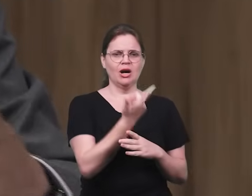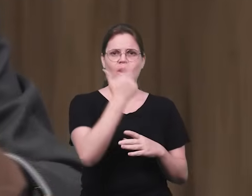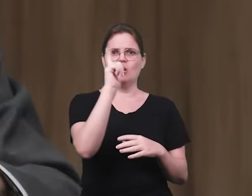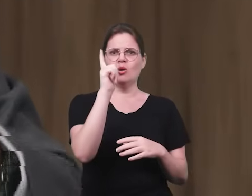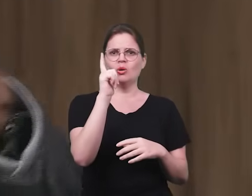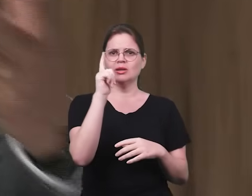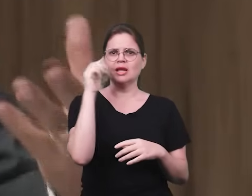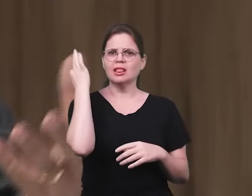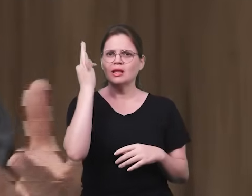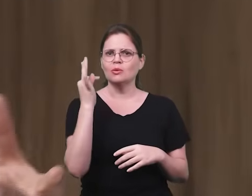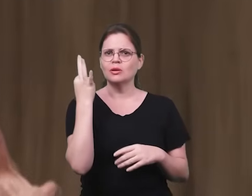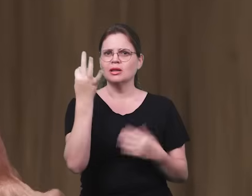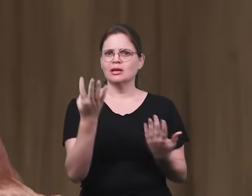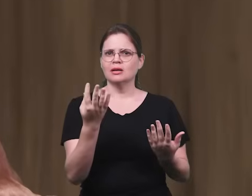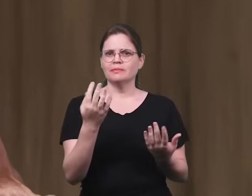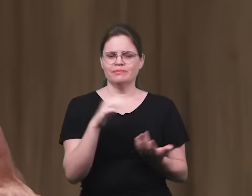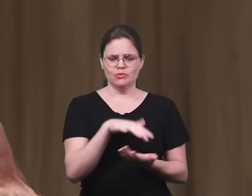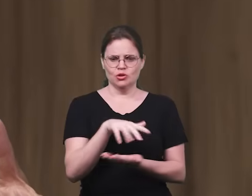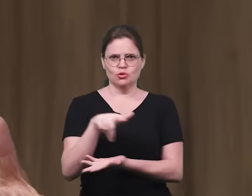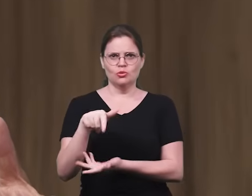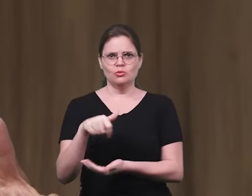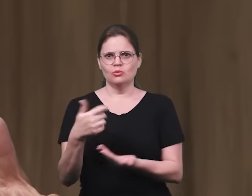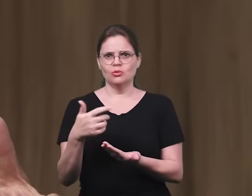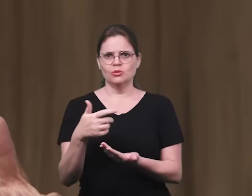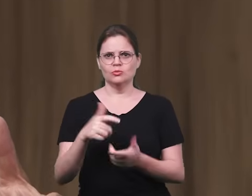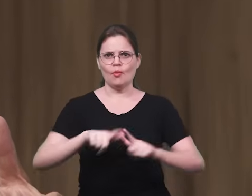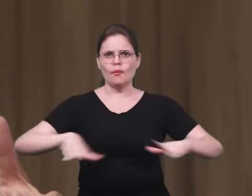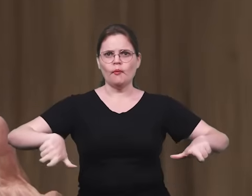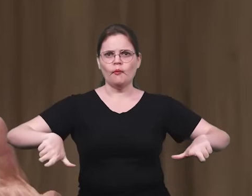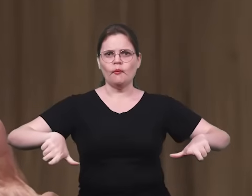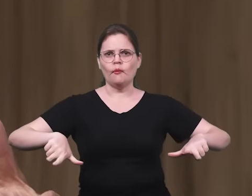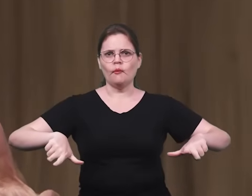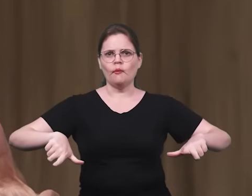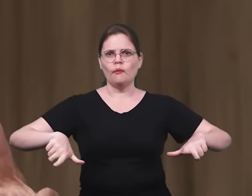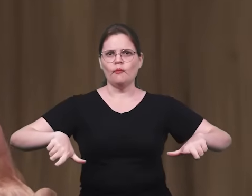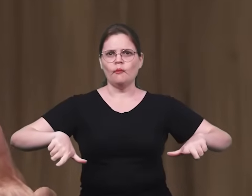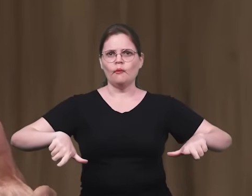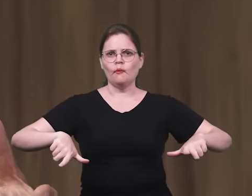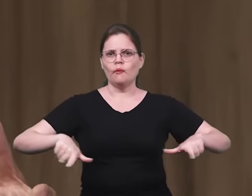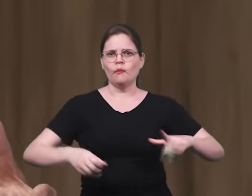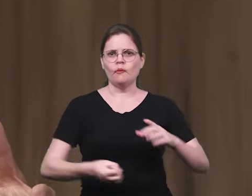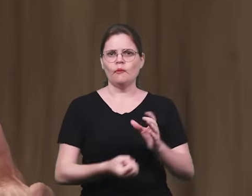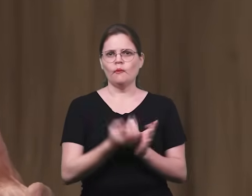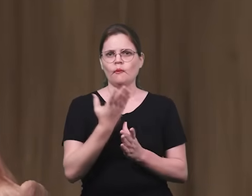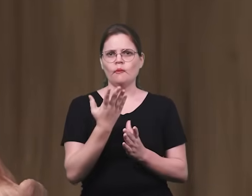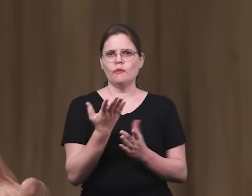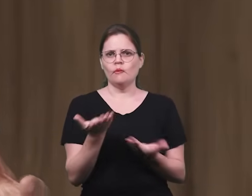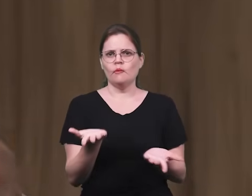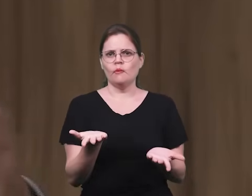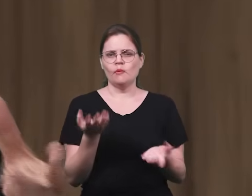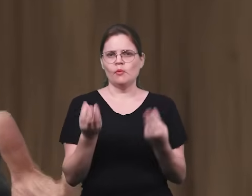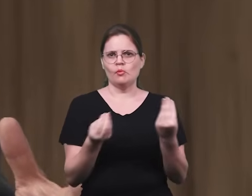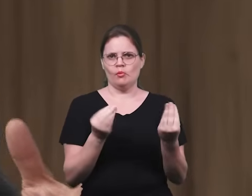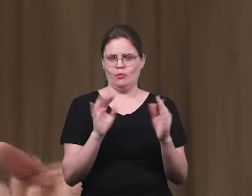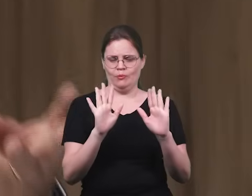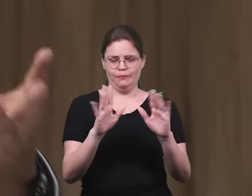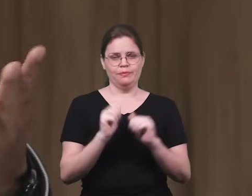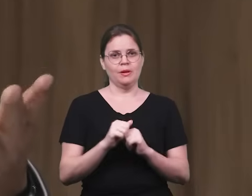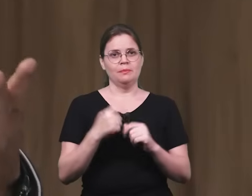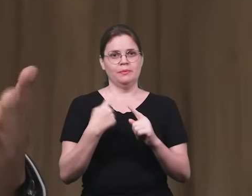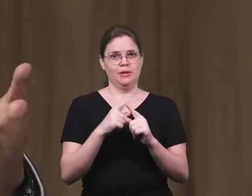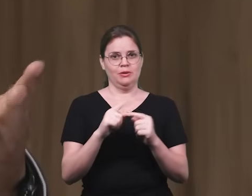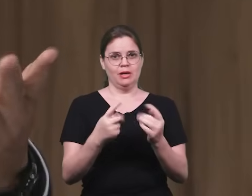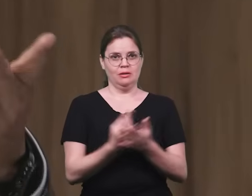hipótese de que o mundo tenha surgido do nada. Não é? Do acaso. Então, na verdade, o naturalismo